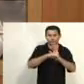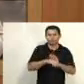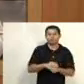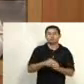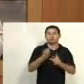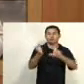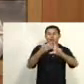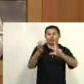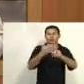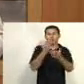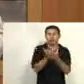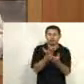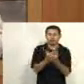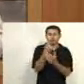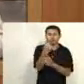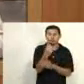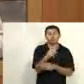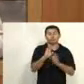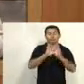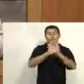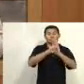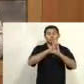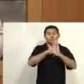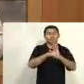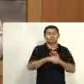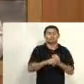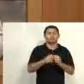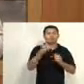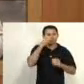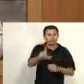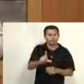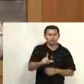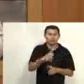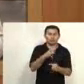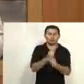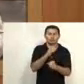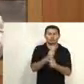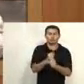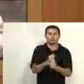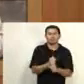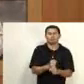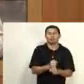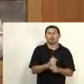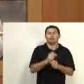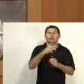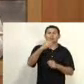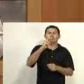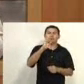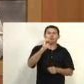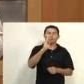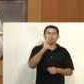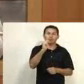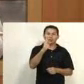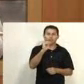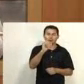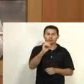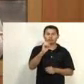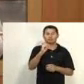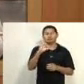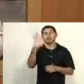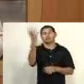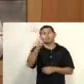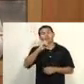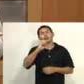na teleaula 1, a partir desses conceitos conseguiremos calcular a probabilidade de um determinado evento